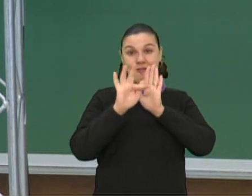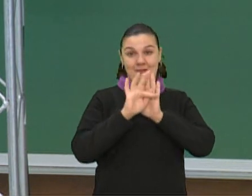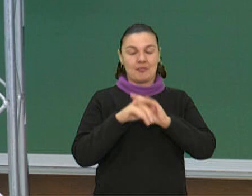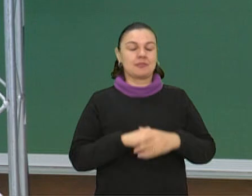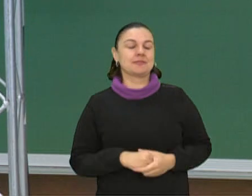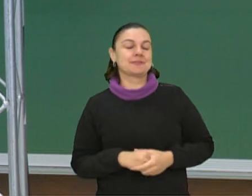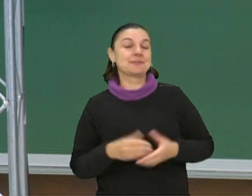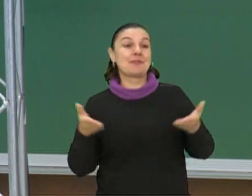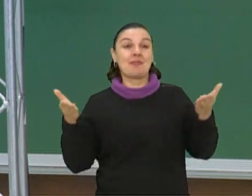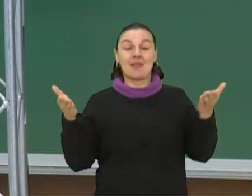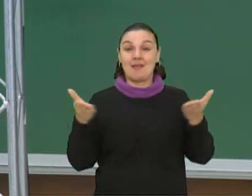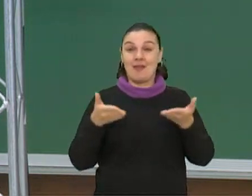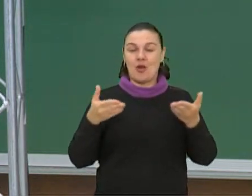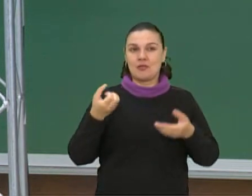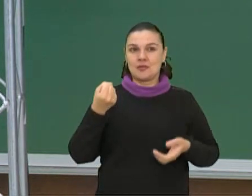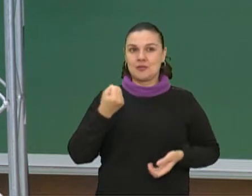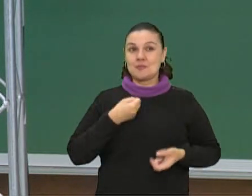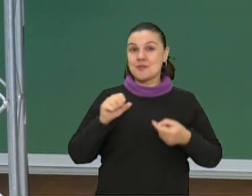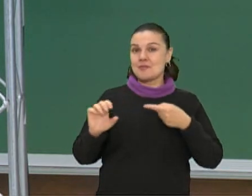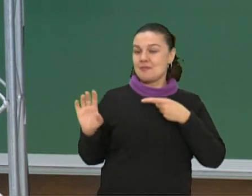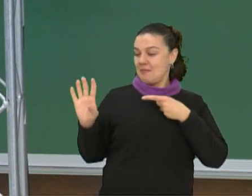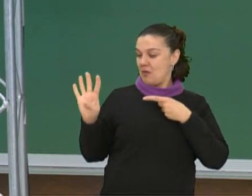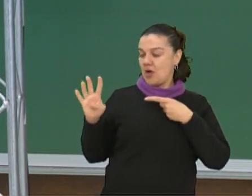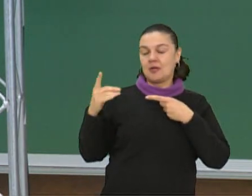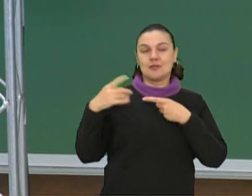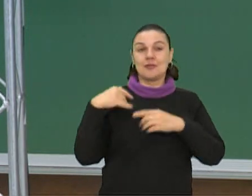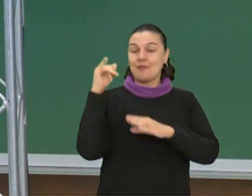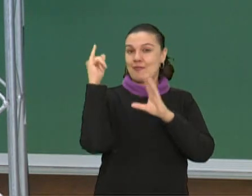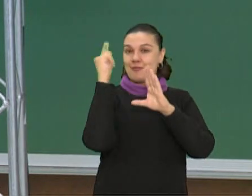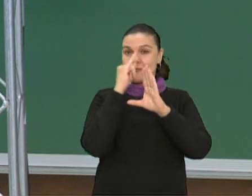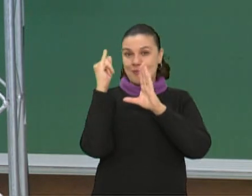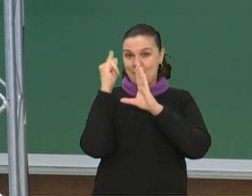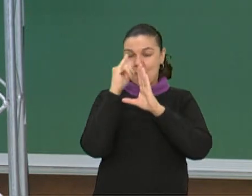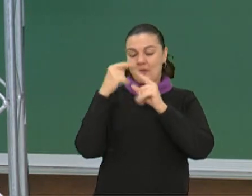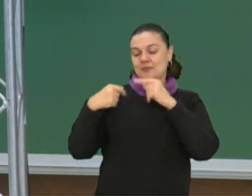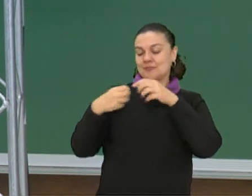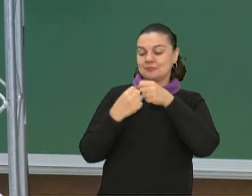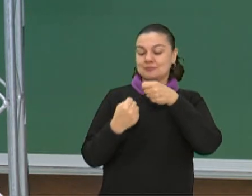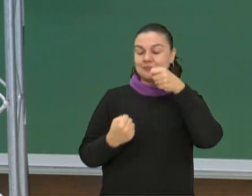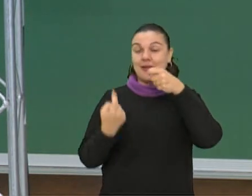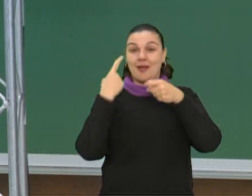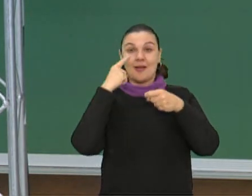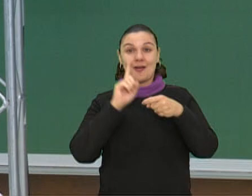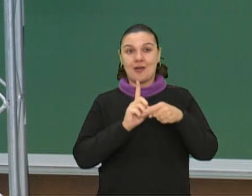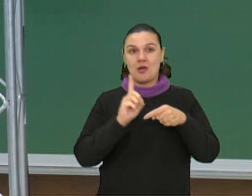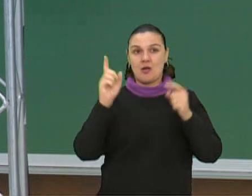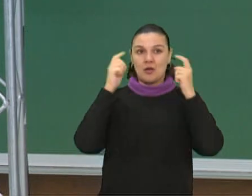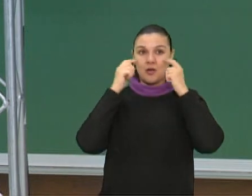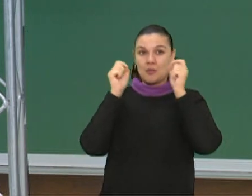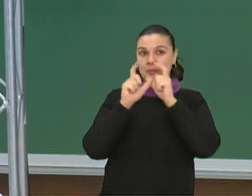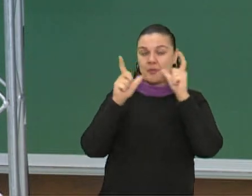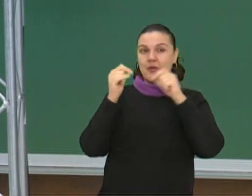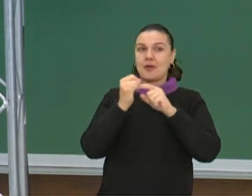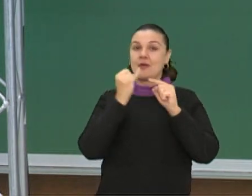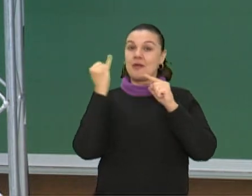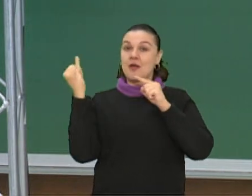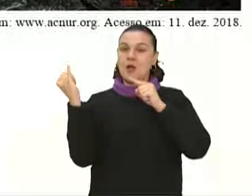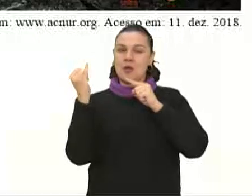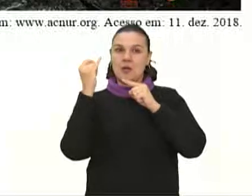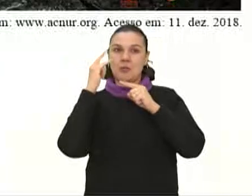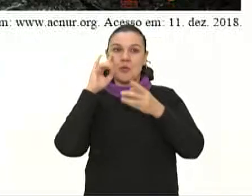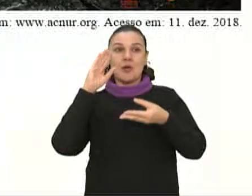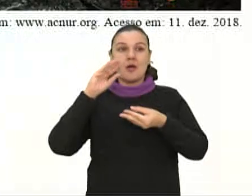Atividade número 4. Trouxe uma imagem para vocês, como eu disse, um cartaz. Prestem atenção do quanto é importante